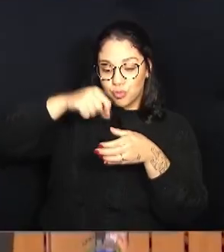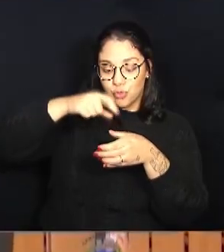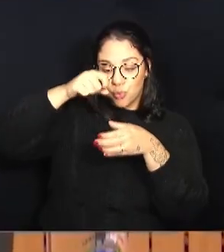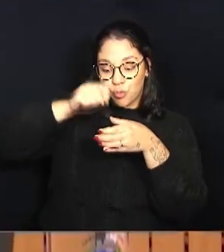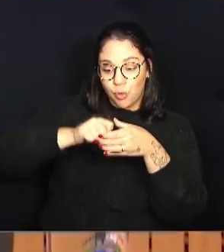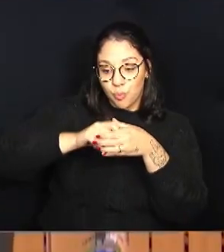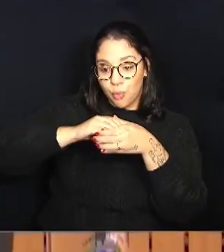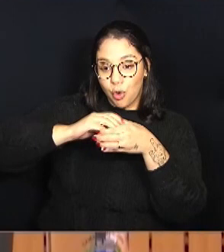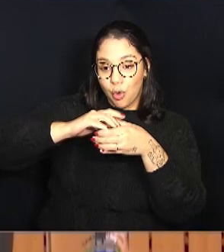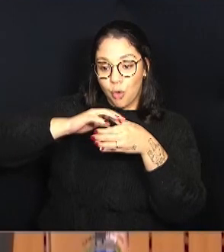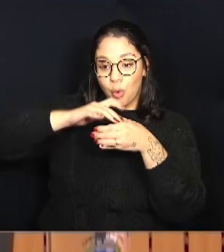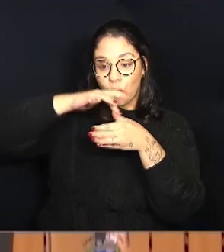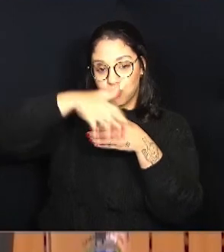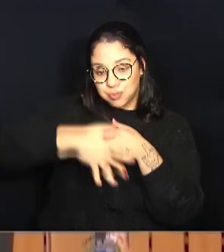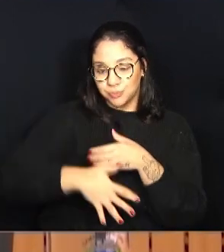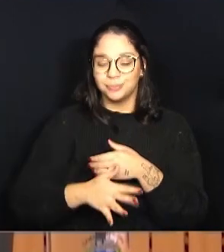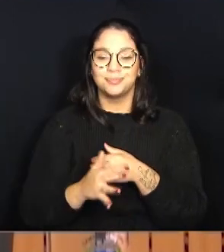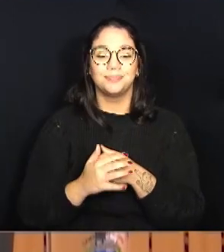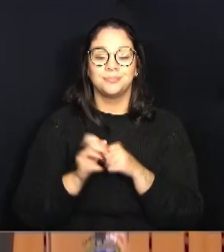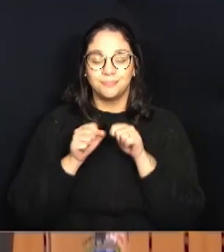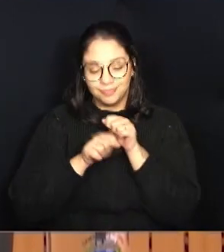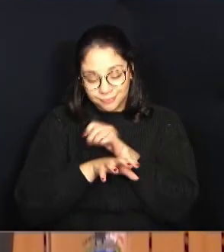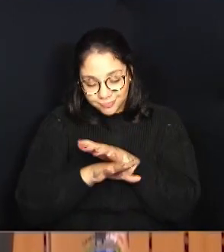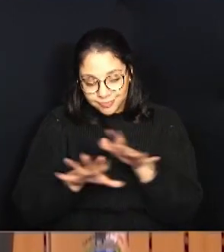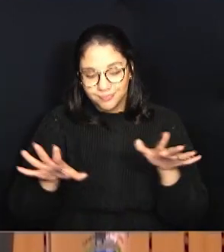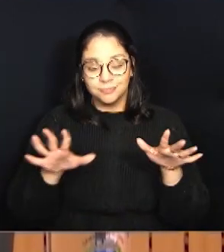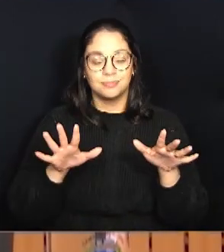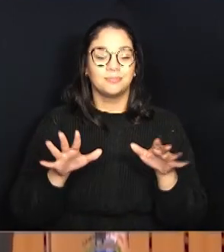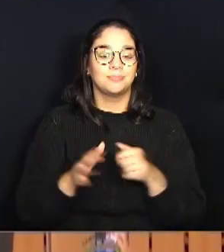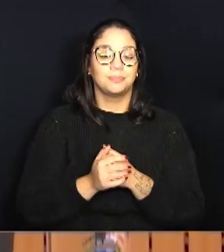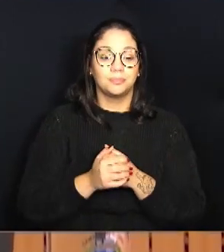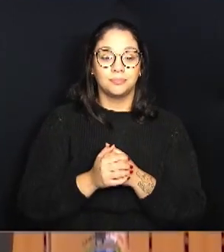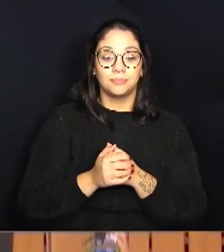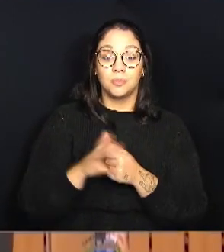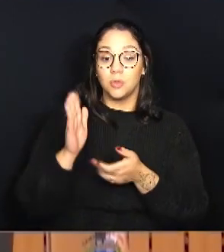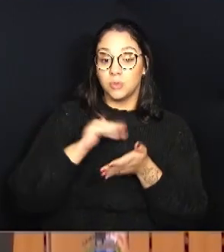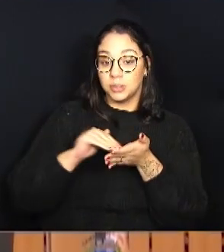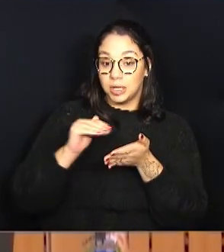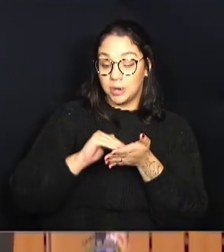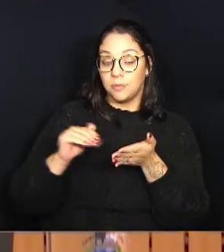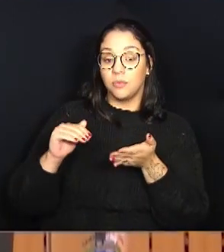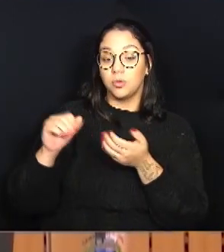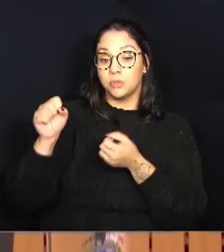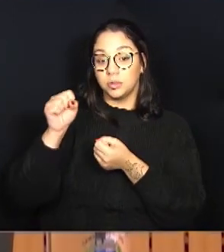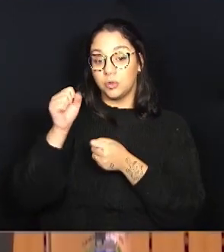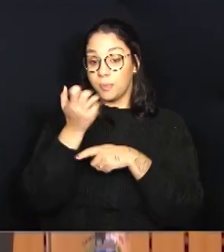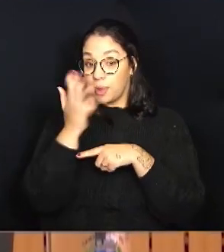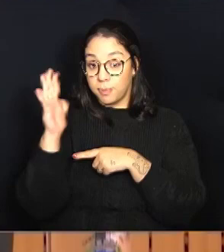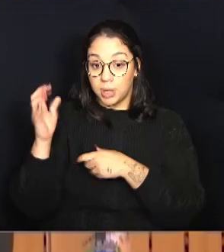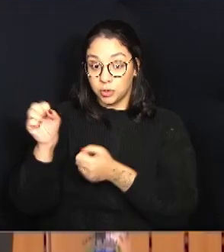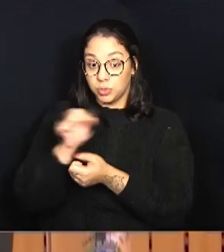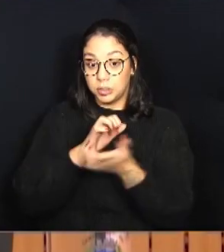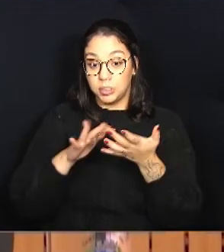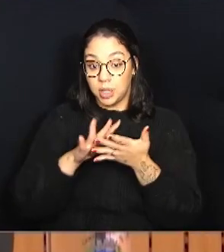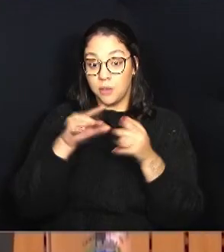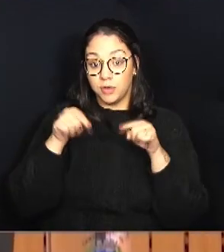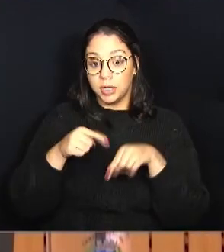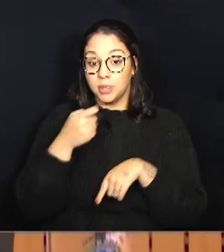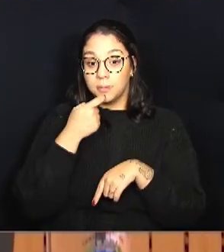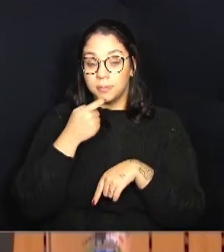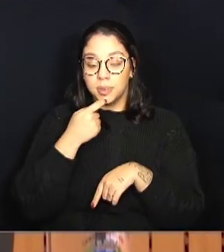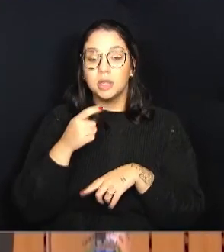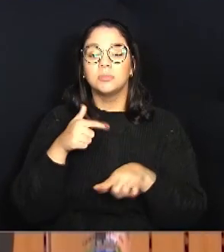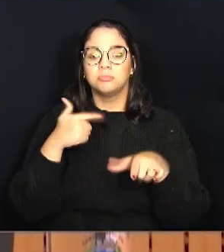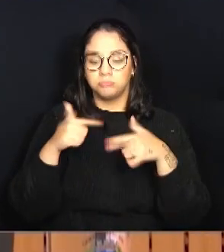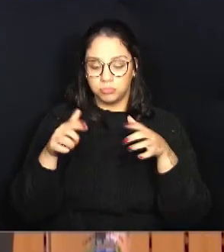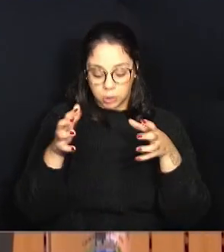expandindo. O secretário municipal do Verde, Meio Ambiente e Desenvolvimento Sustentável de Campinas falou que o trabalho do